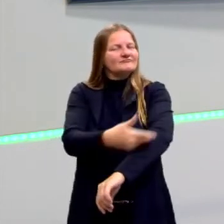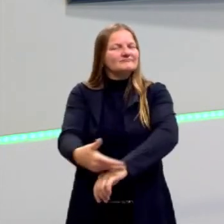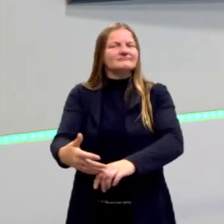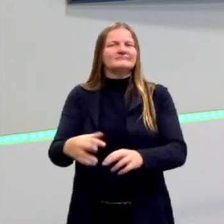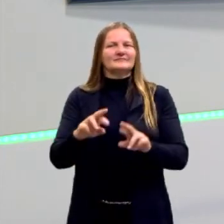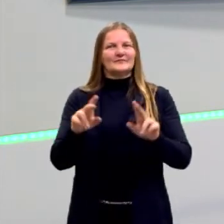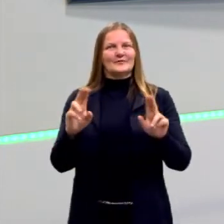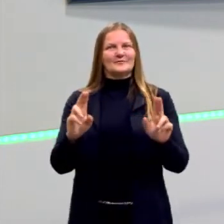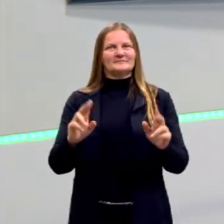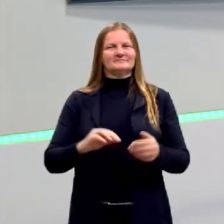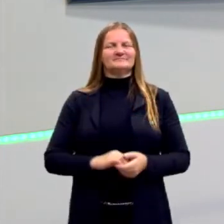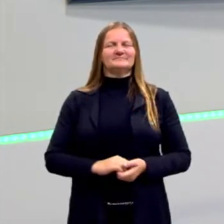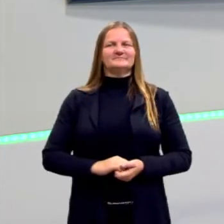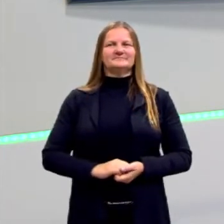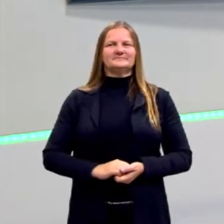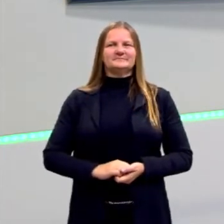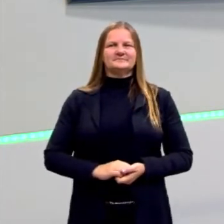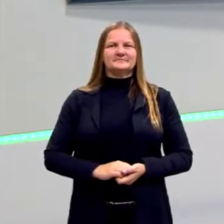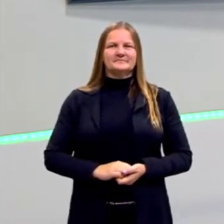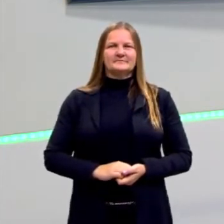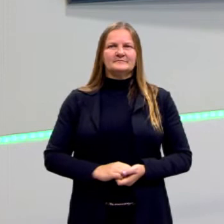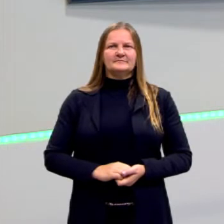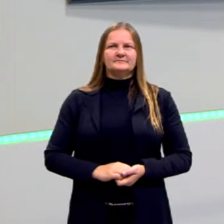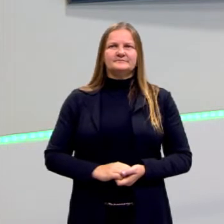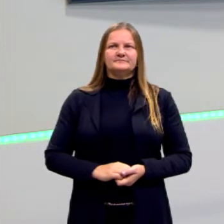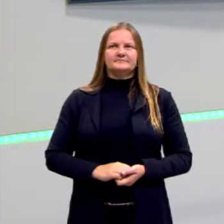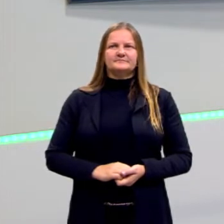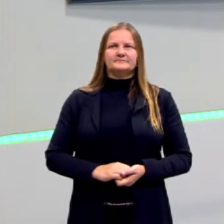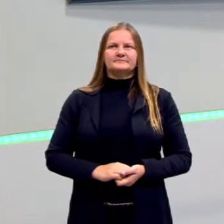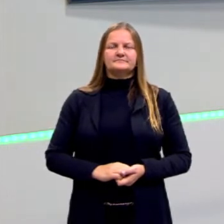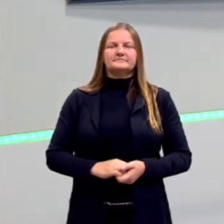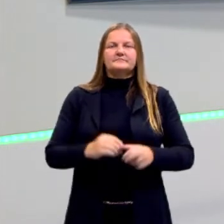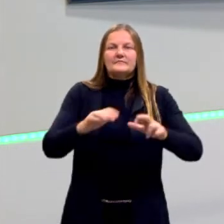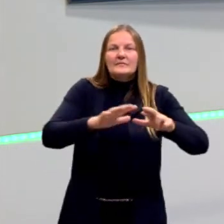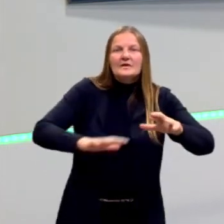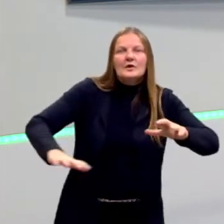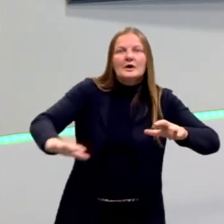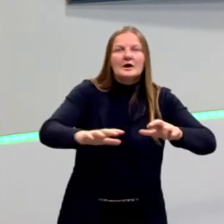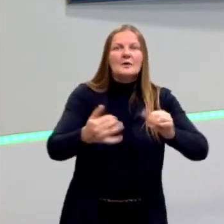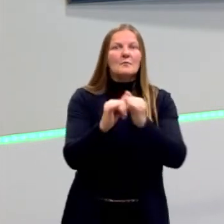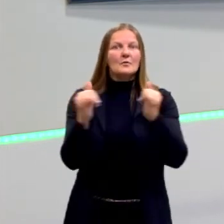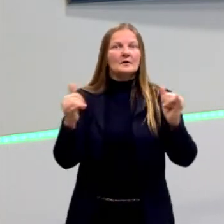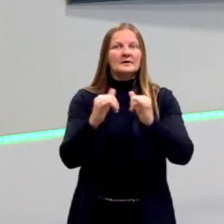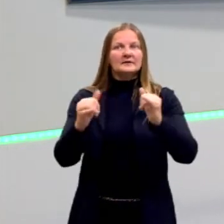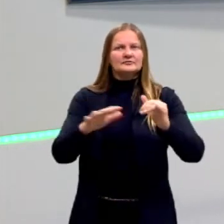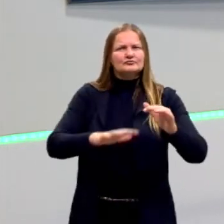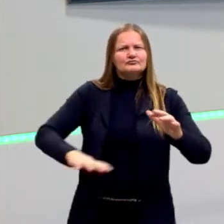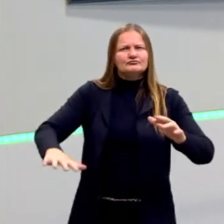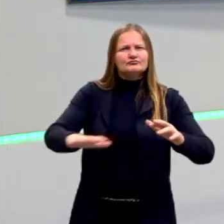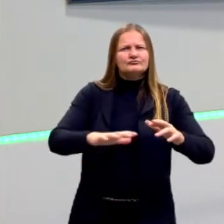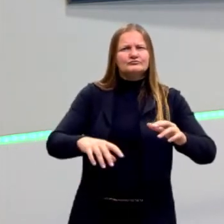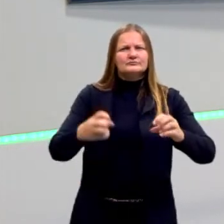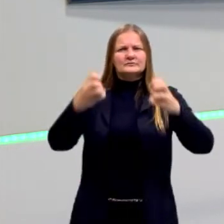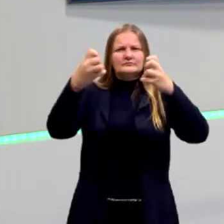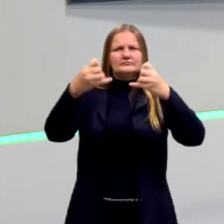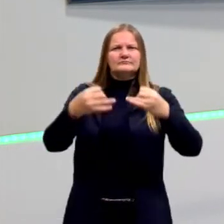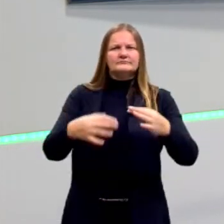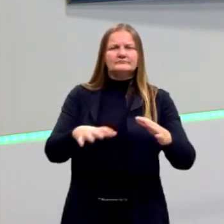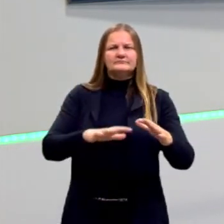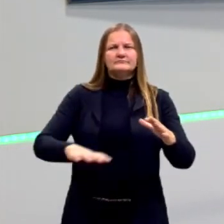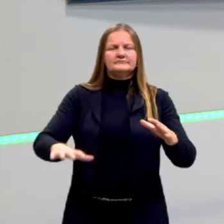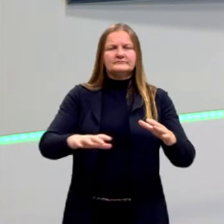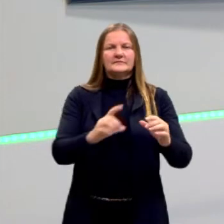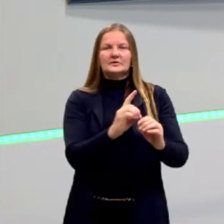diferentes então um campo elétrico né a gente colocou aqui o símbolo só para para dizer né então esse campo elétrico